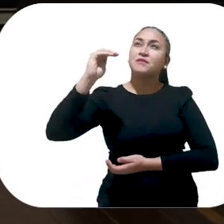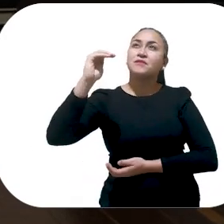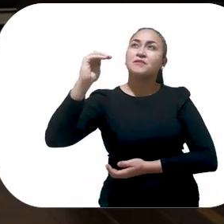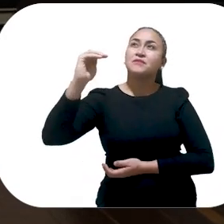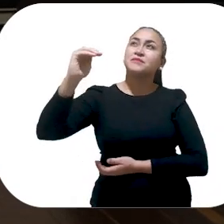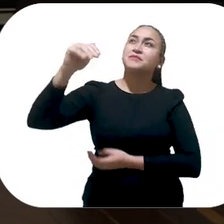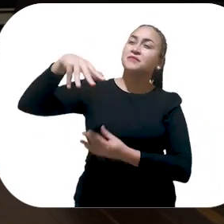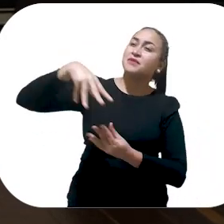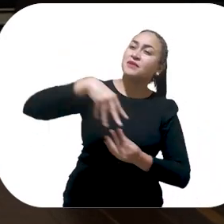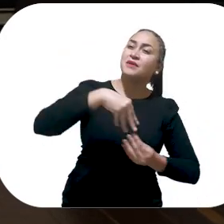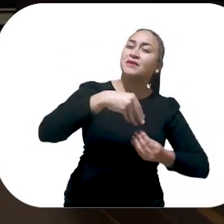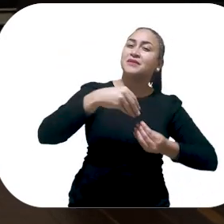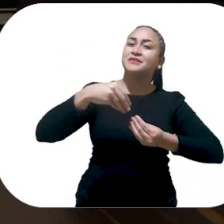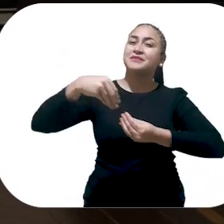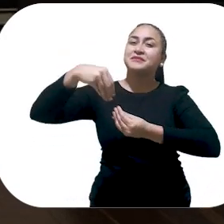entrou no